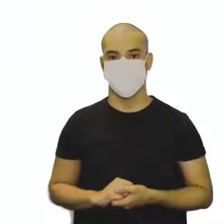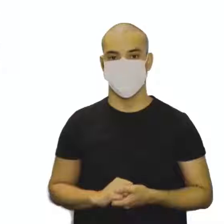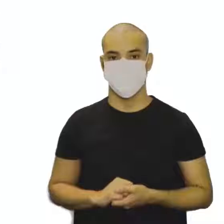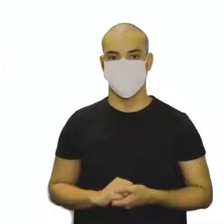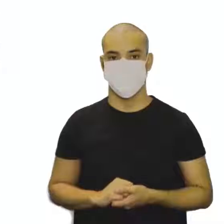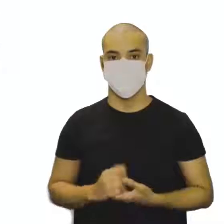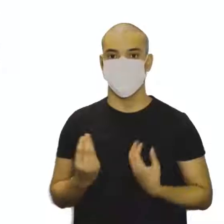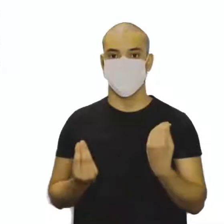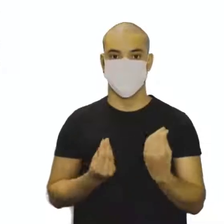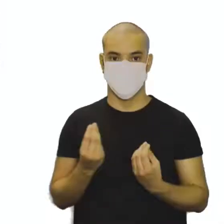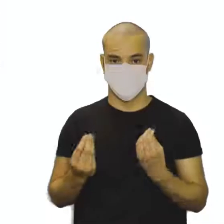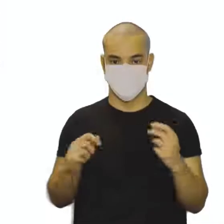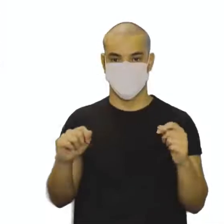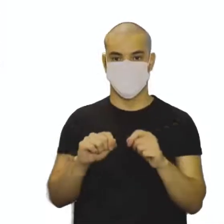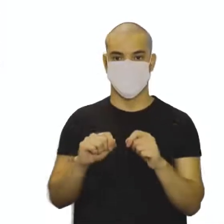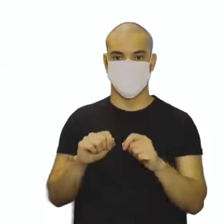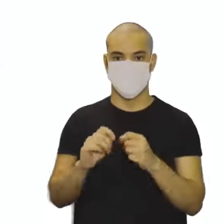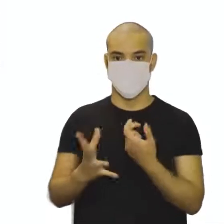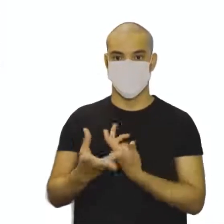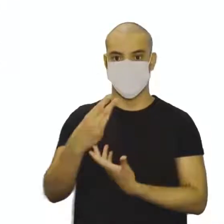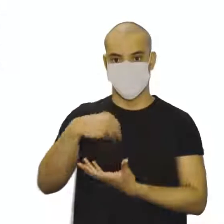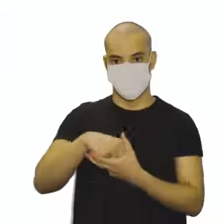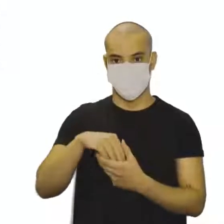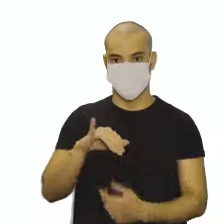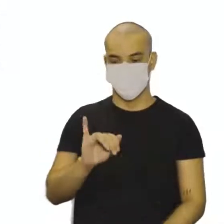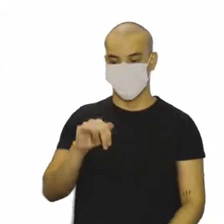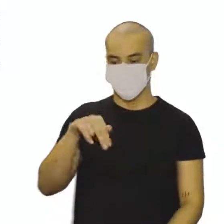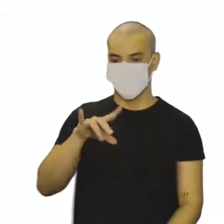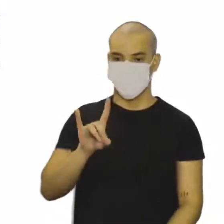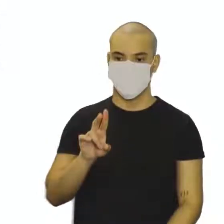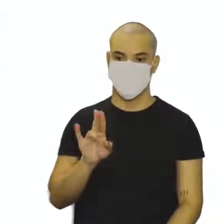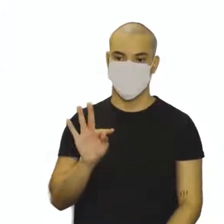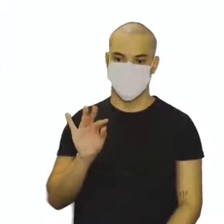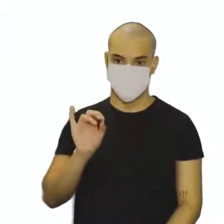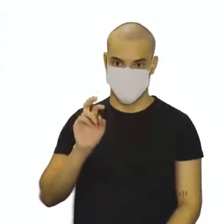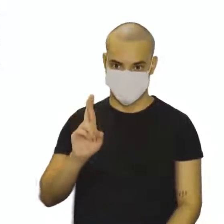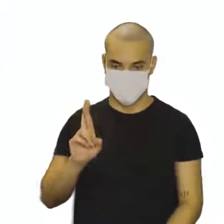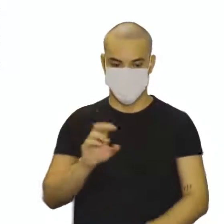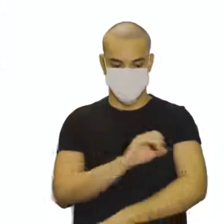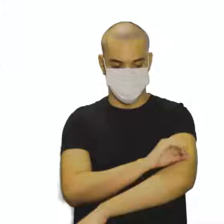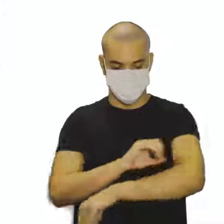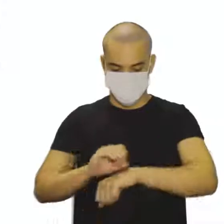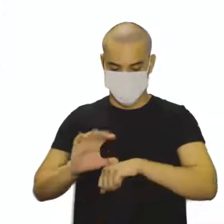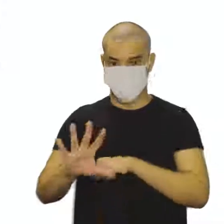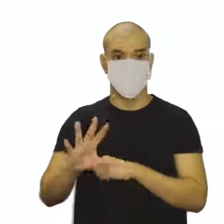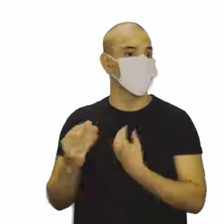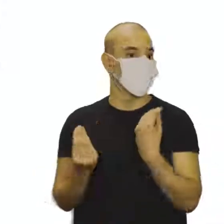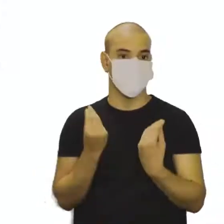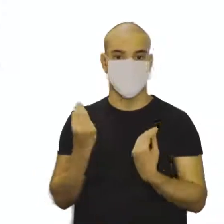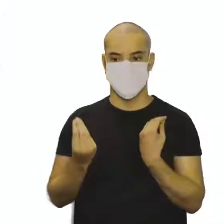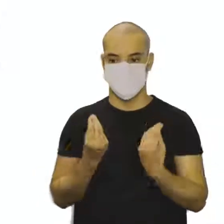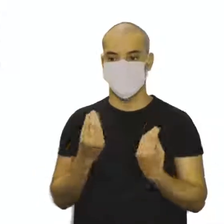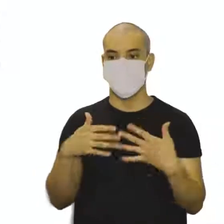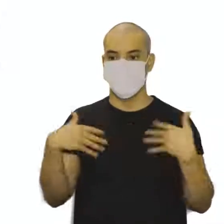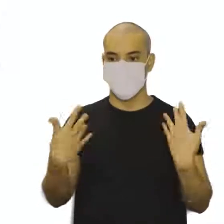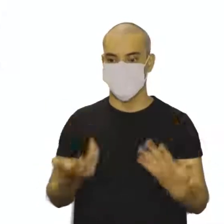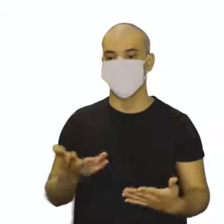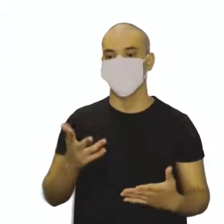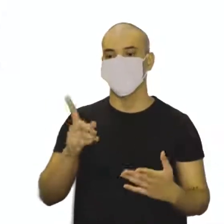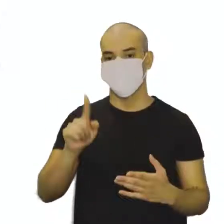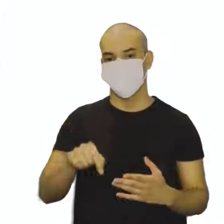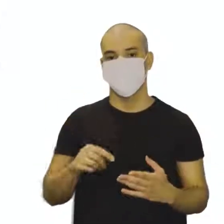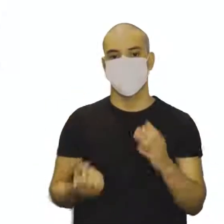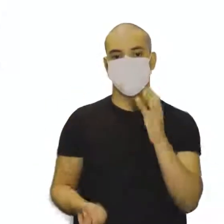continuando, como é que é construído um indutor? Vamos trabalhar aí a construção de um indutor. Normalmente